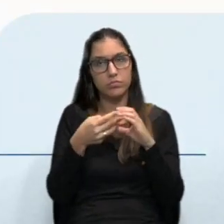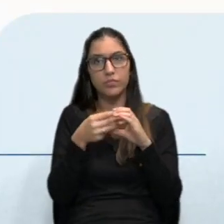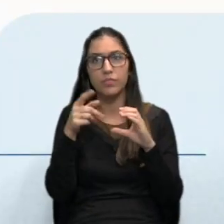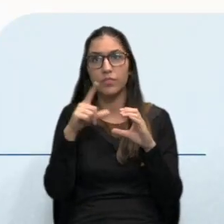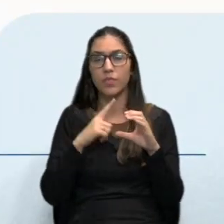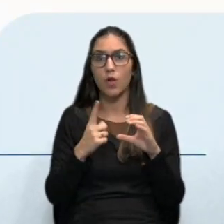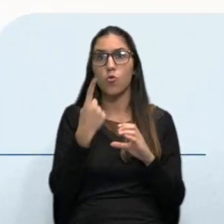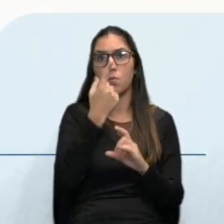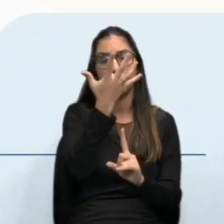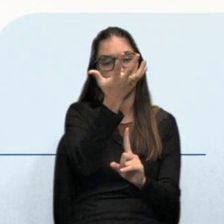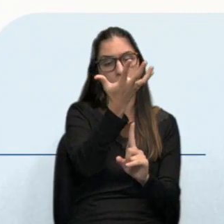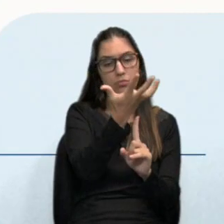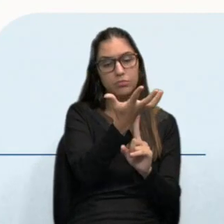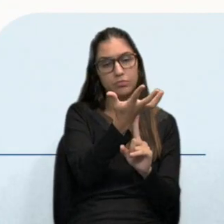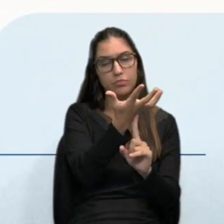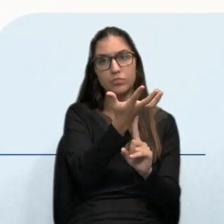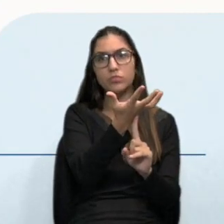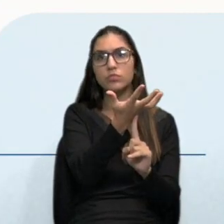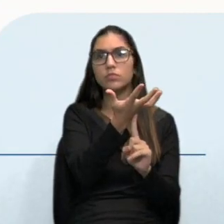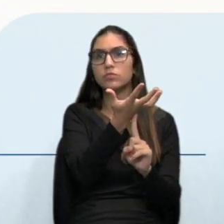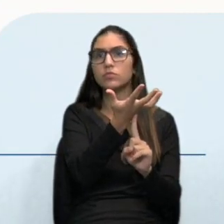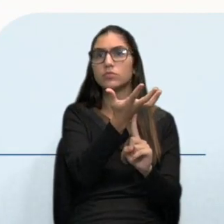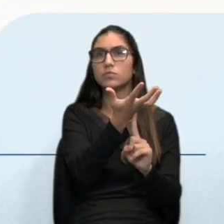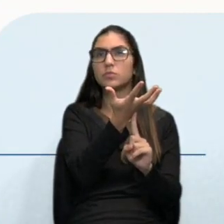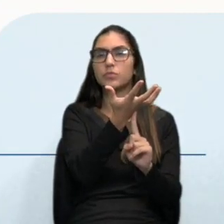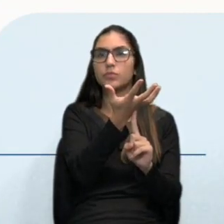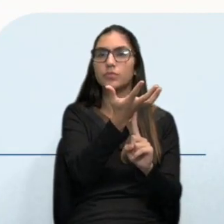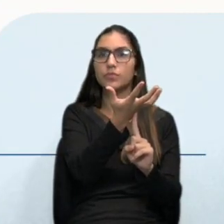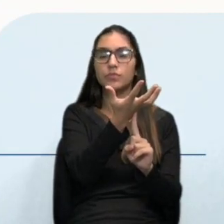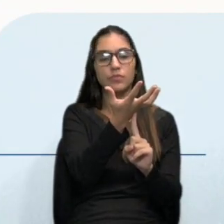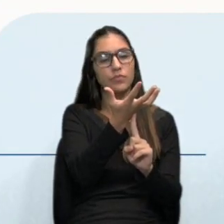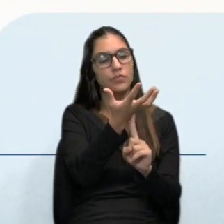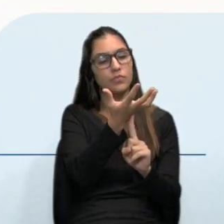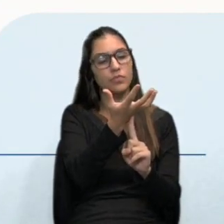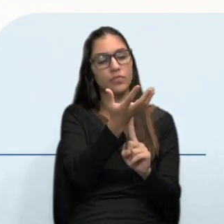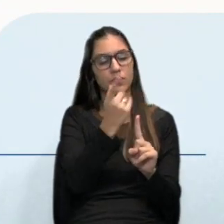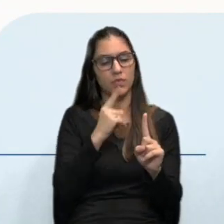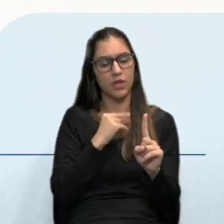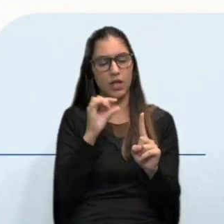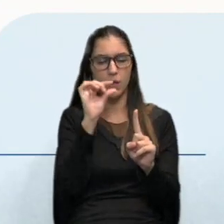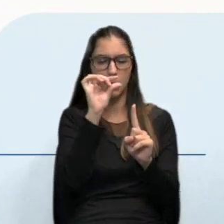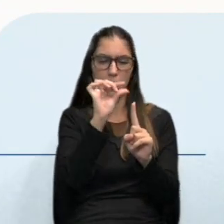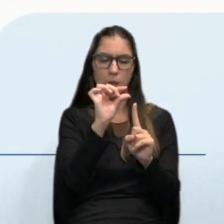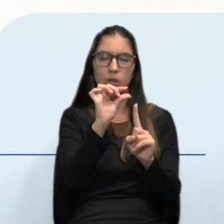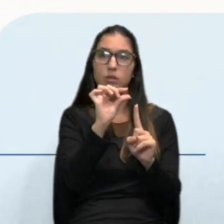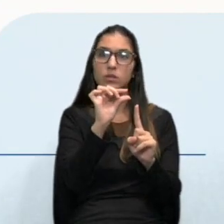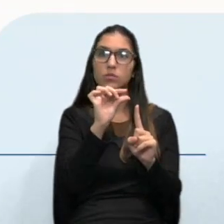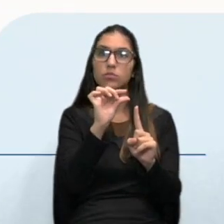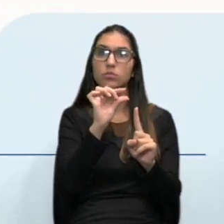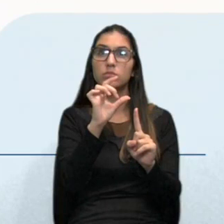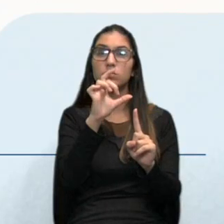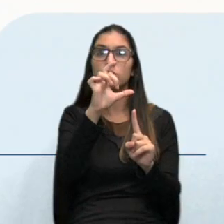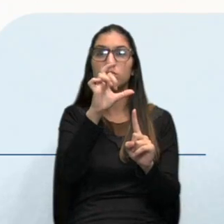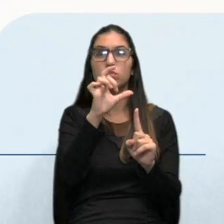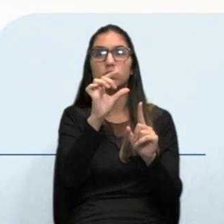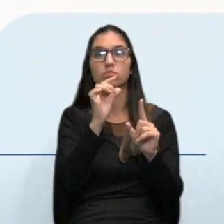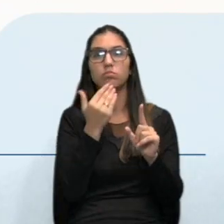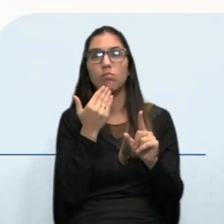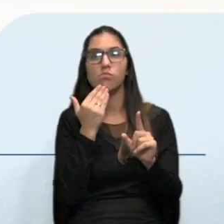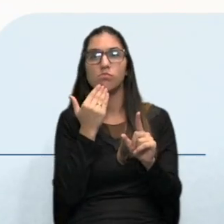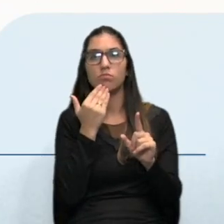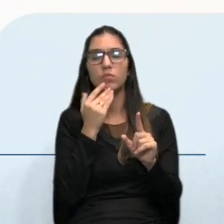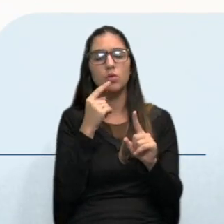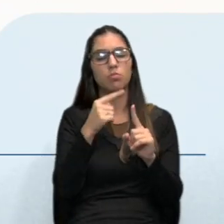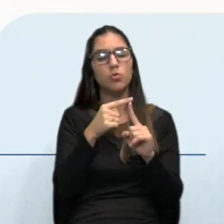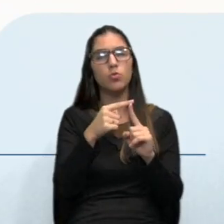antena de transmissão. Aqui uma antena de transmissão. E essa célula, ela tem tamanho irregular. Por